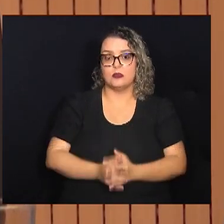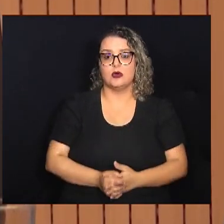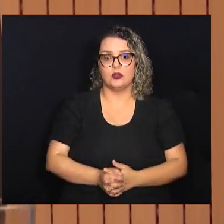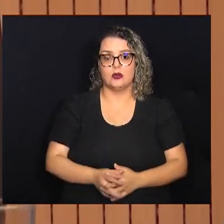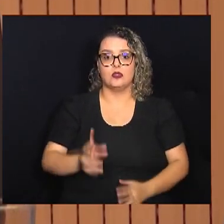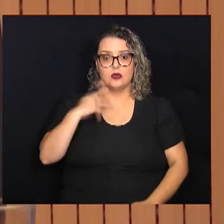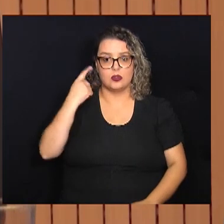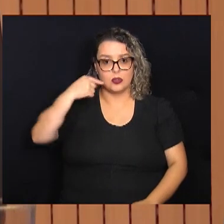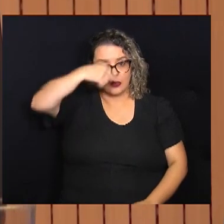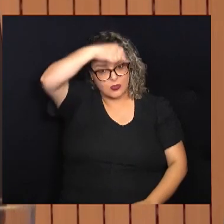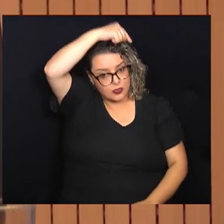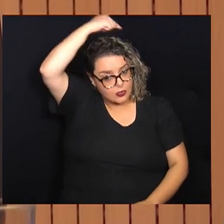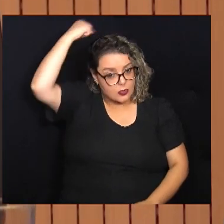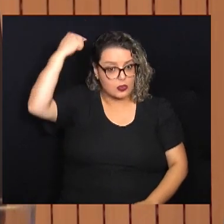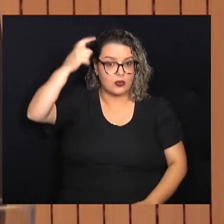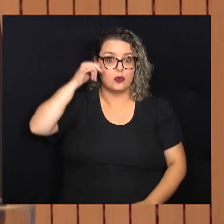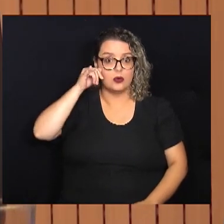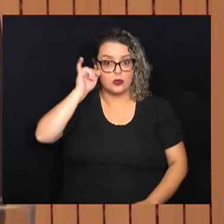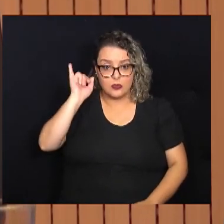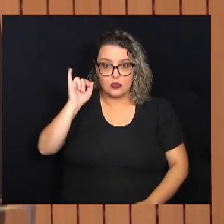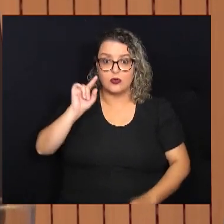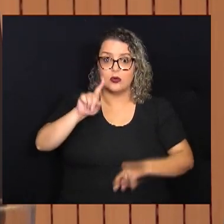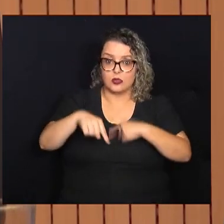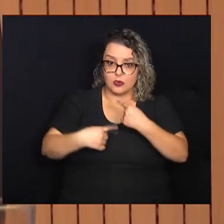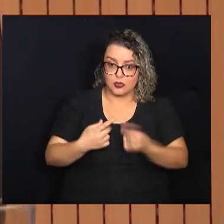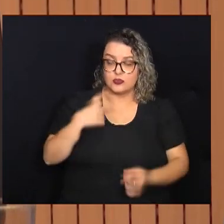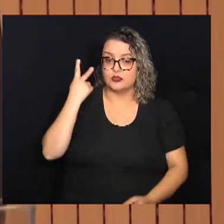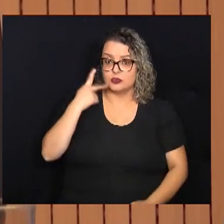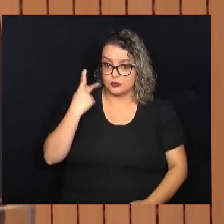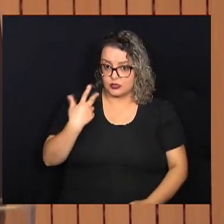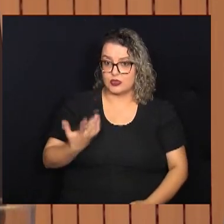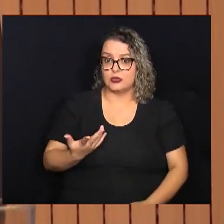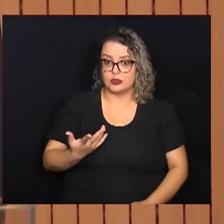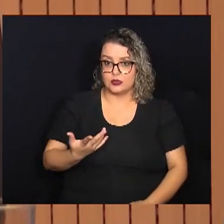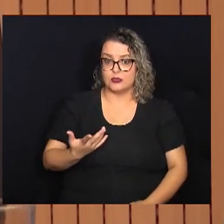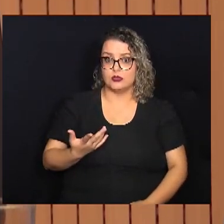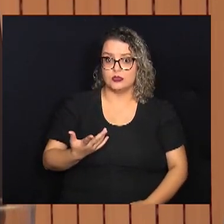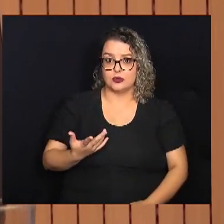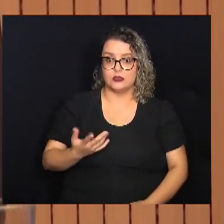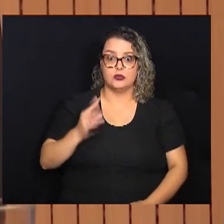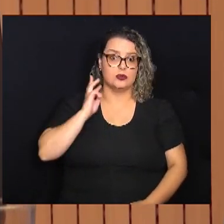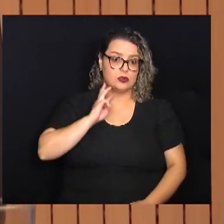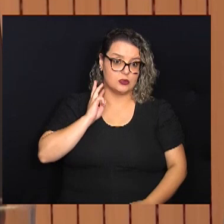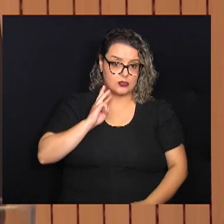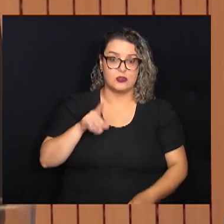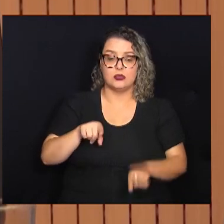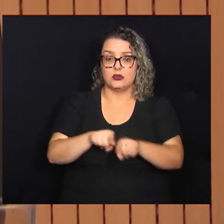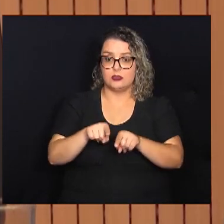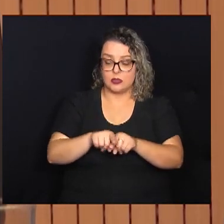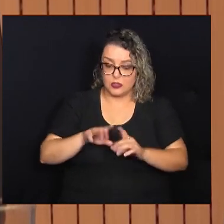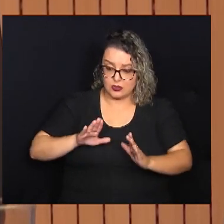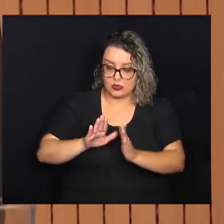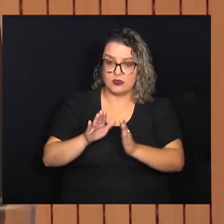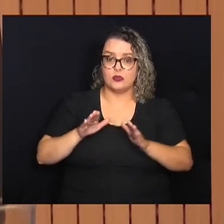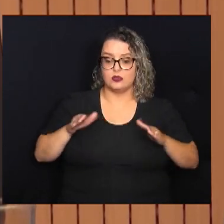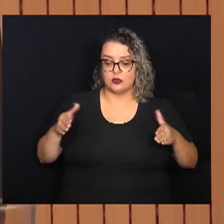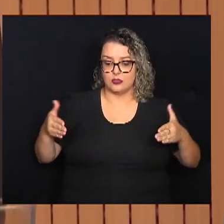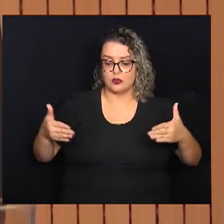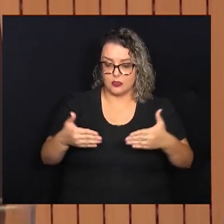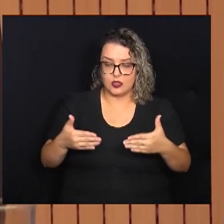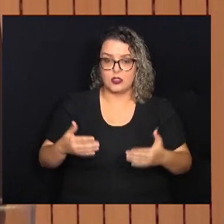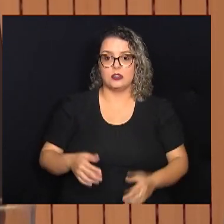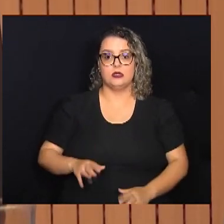falado do que deveria ter sido feito há muito tempo. e às vezes a